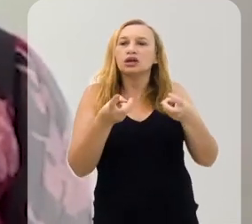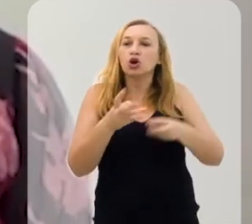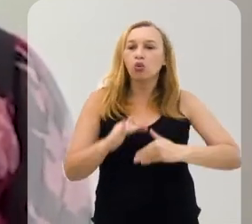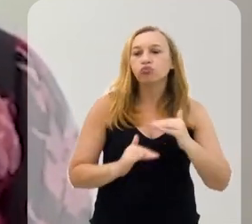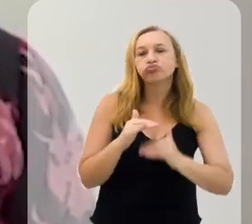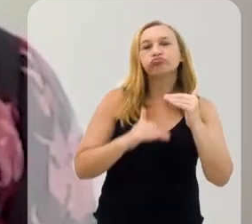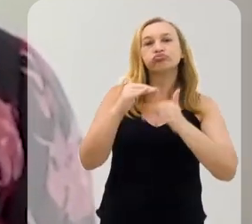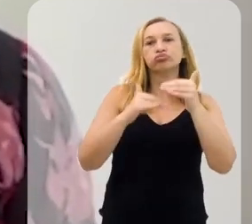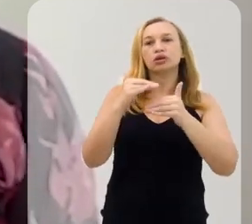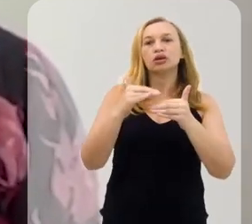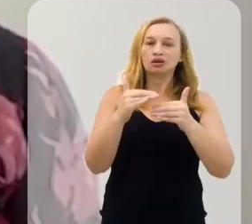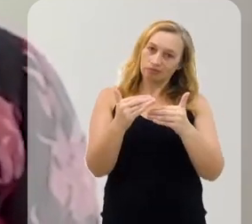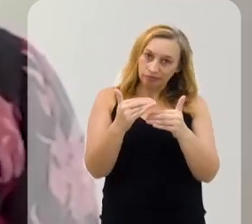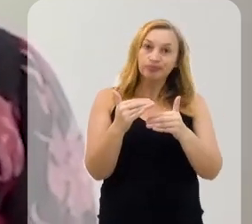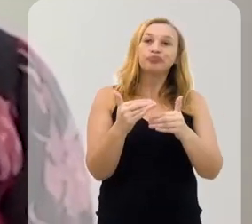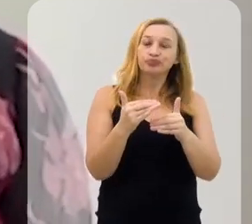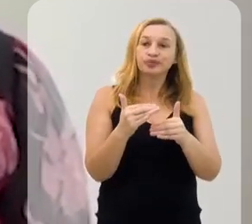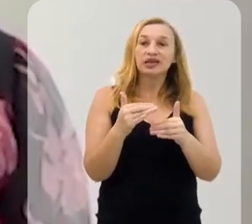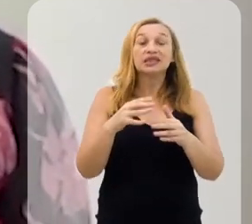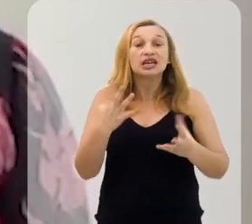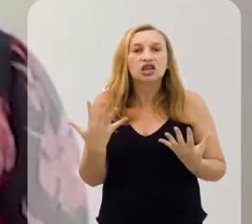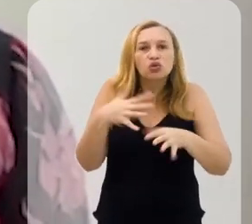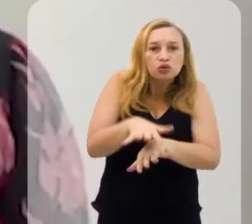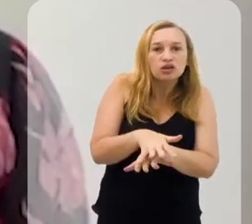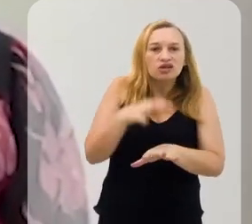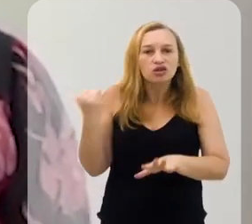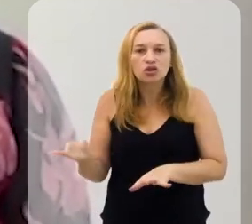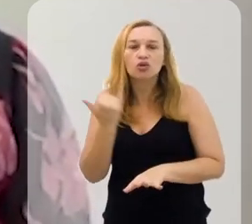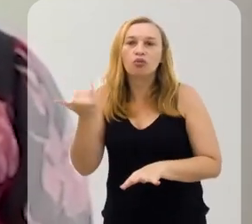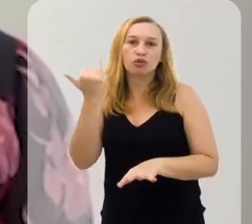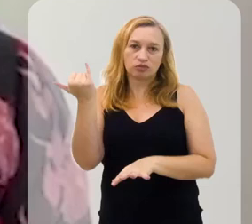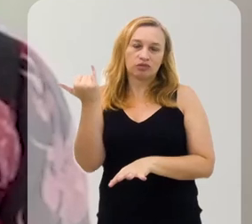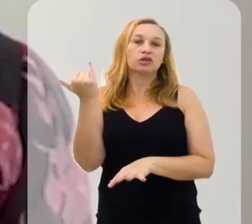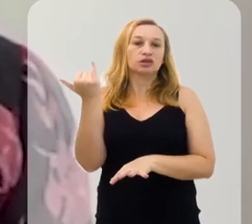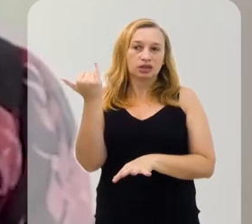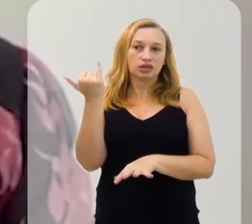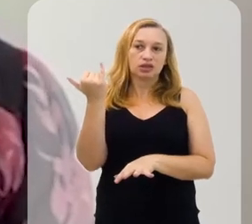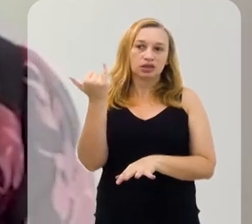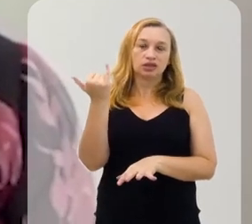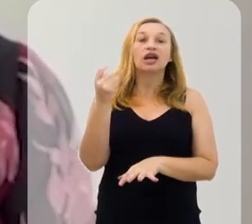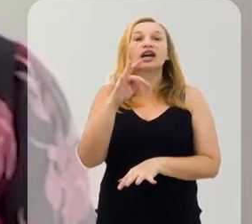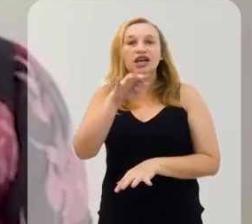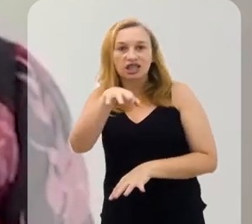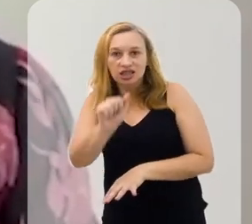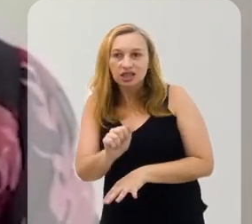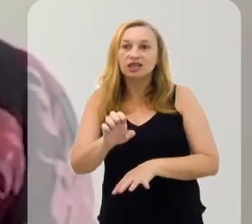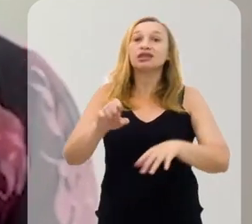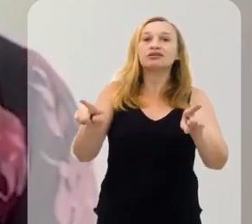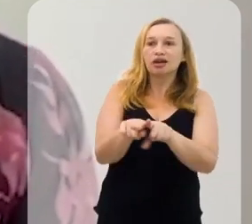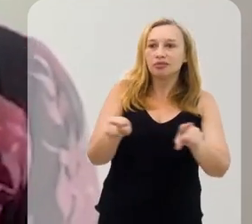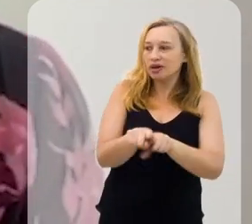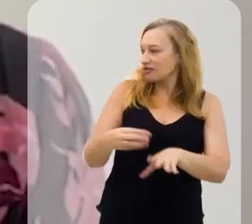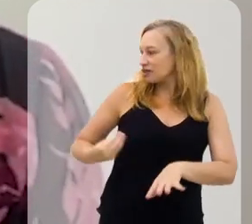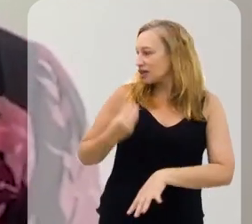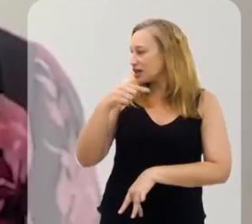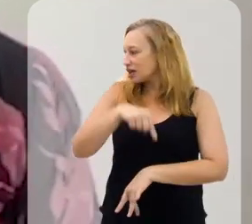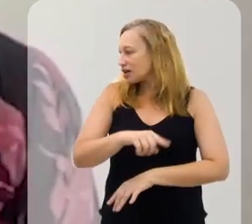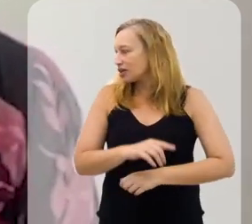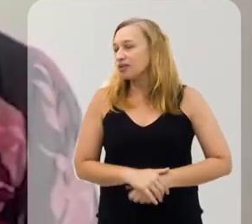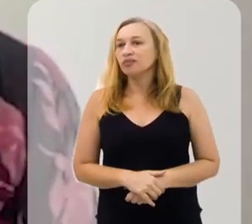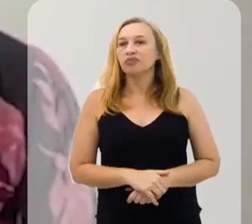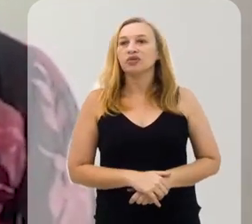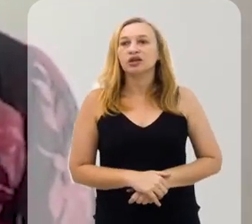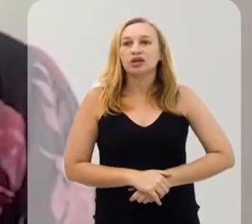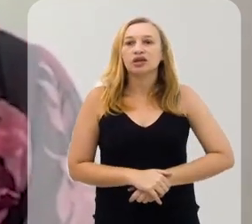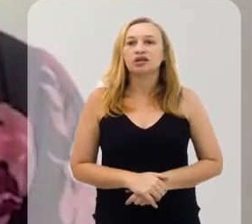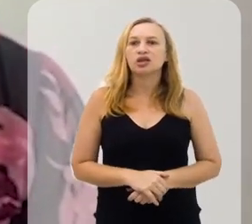essa percepção? Como é que foi crescer e perceber essa inclusão e essas oportunidades que a Cristiane também trouxe aqui?